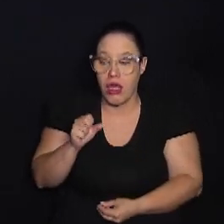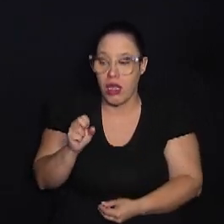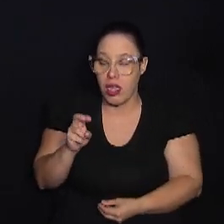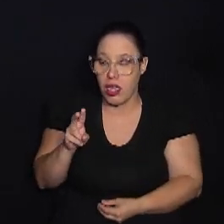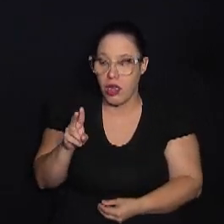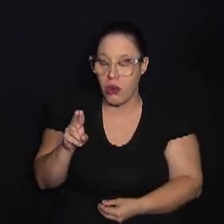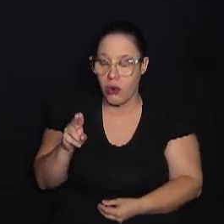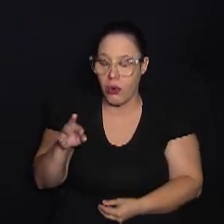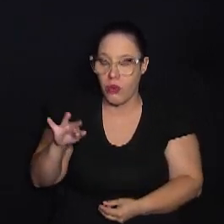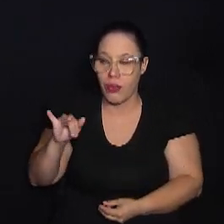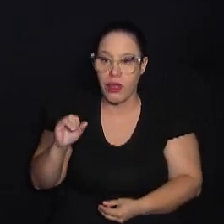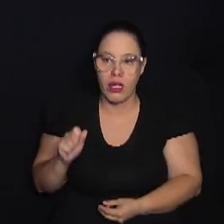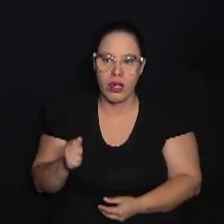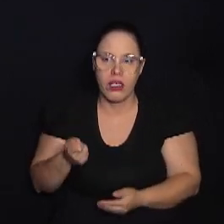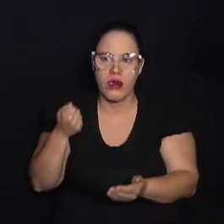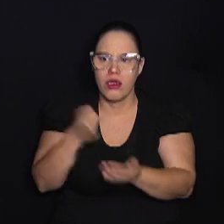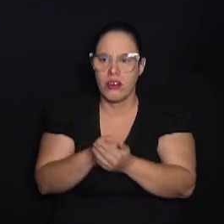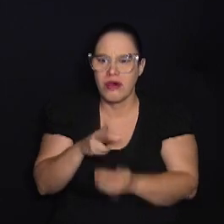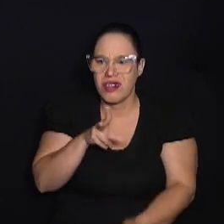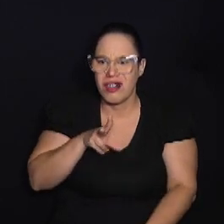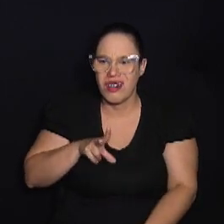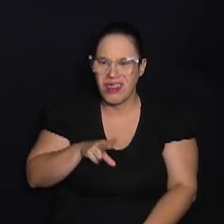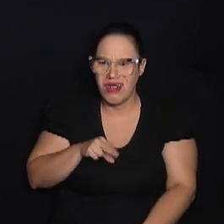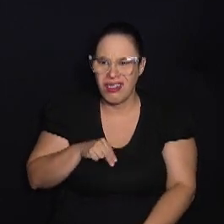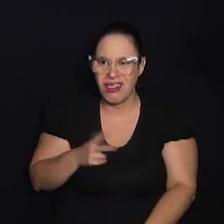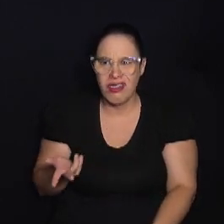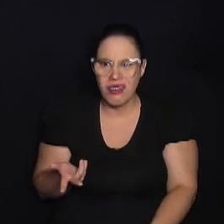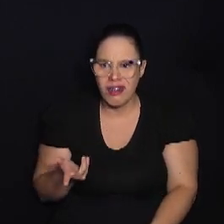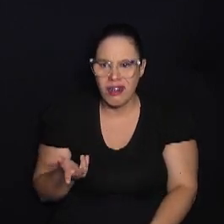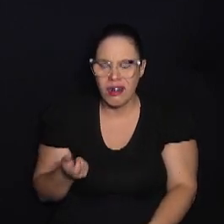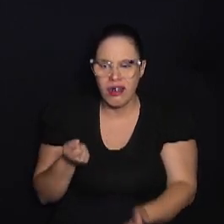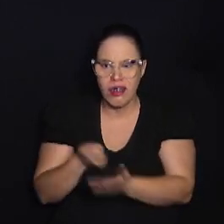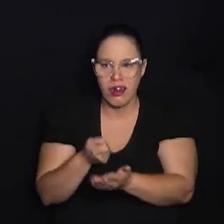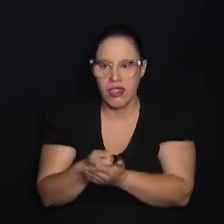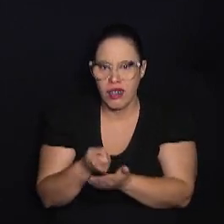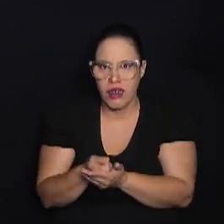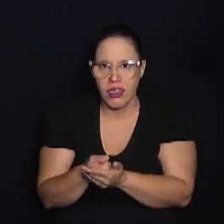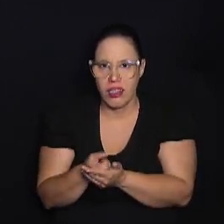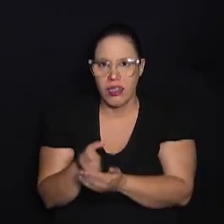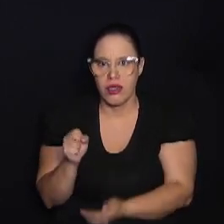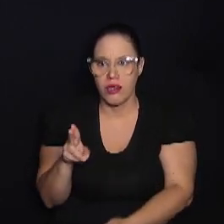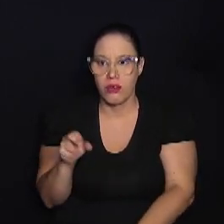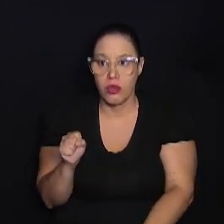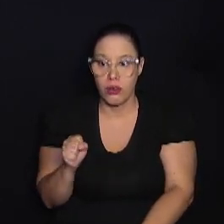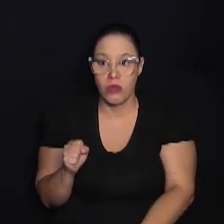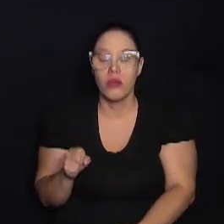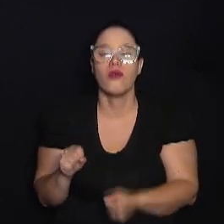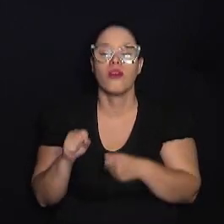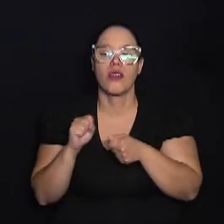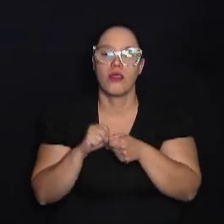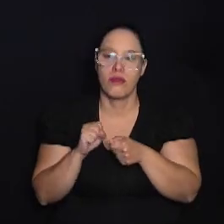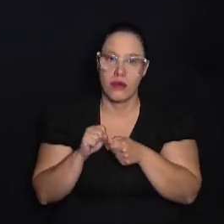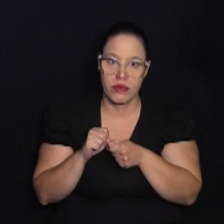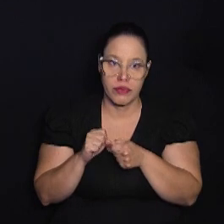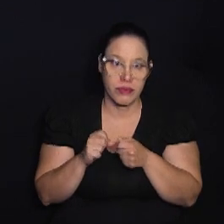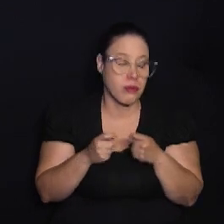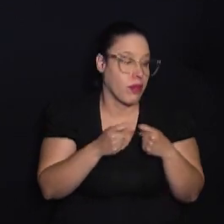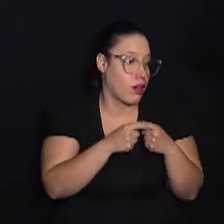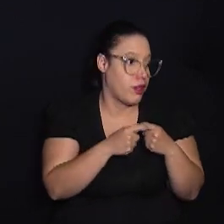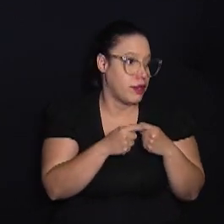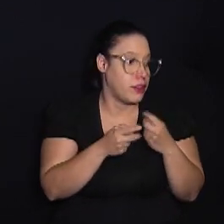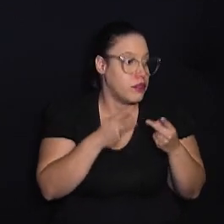saúde, arcar com isso particular, as pessoas realmente não têm. Então, o SUS faz diferença nisso. Doutora, eu gostaria que a